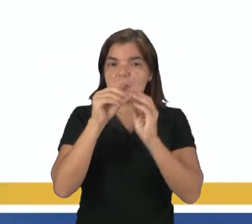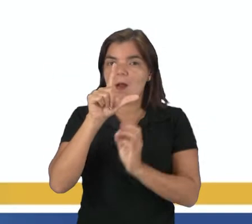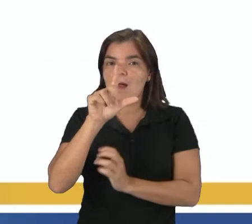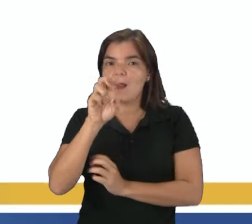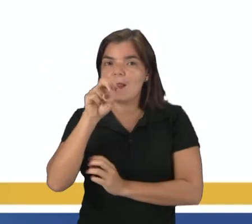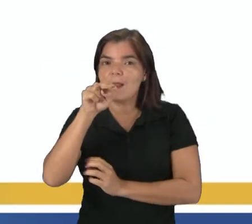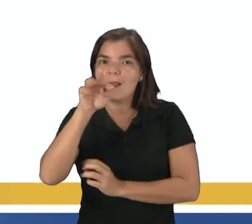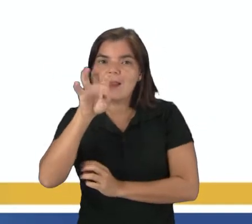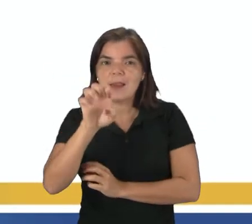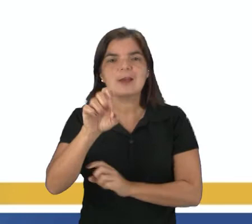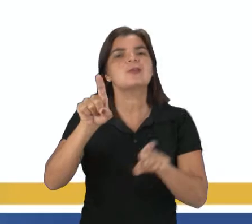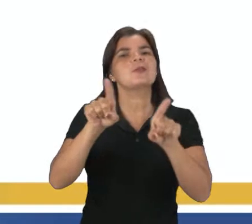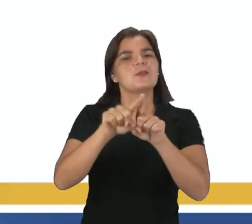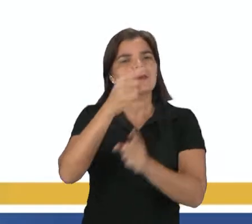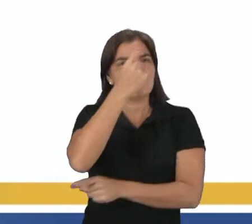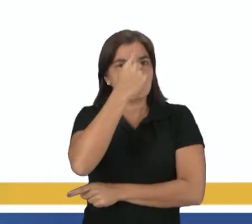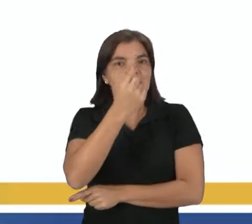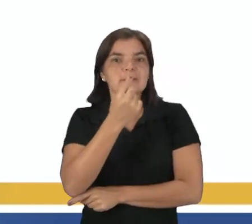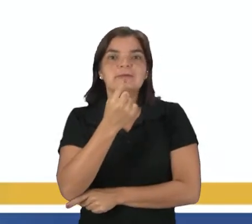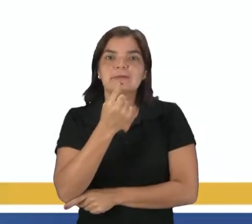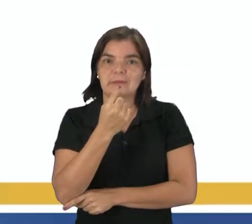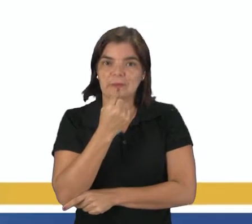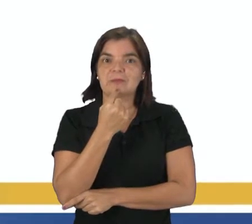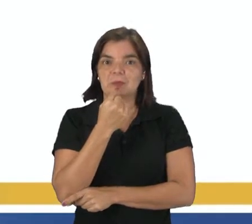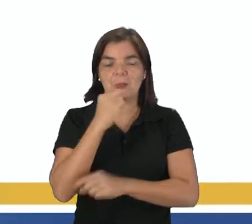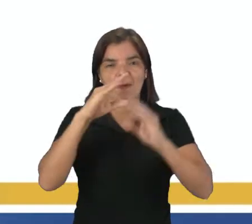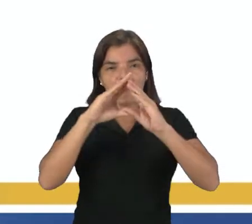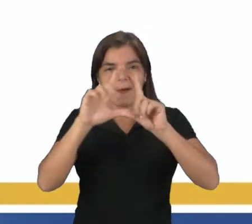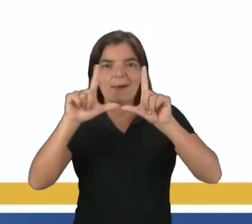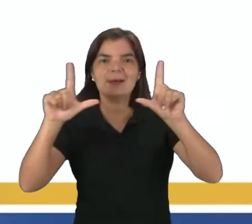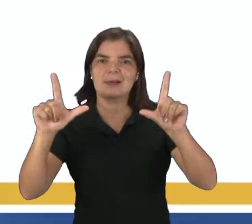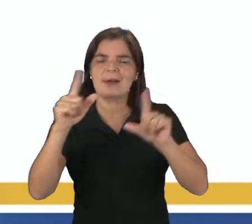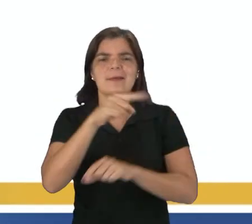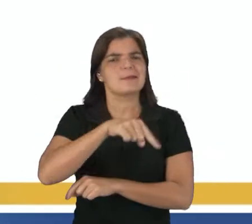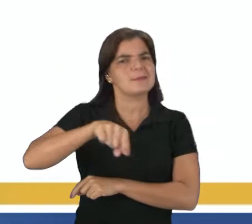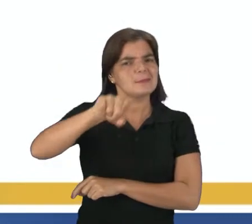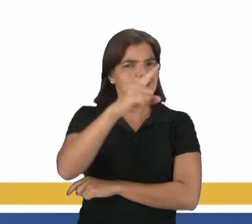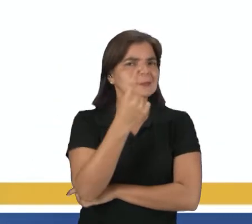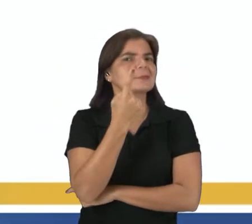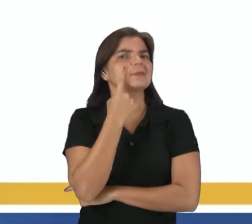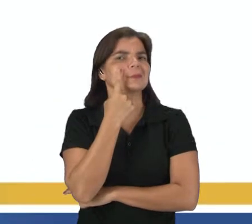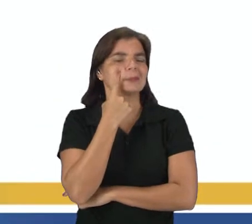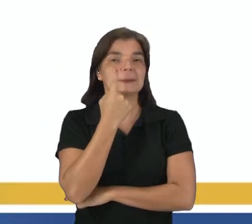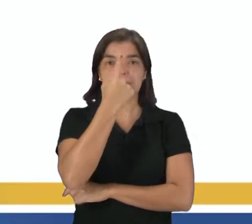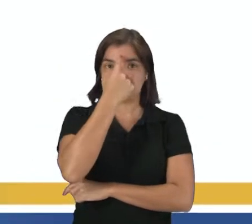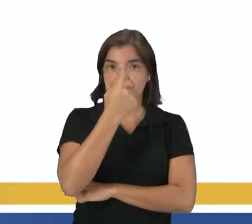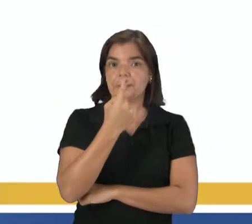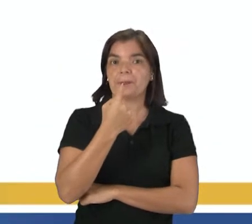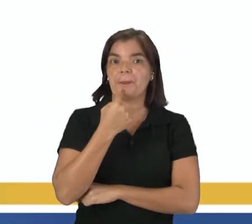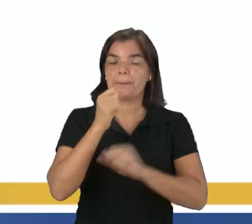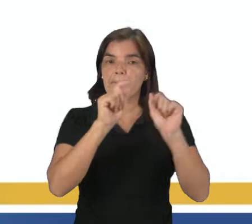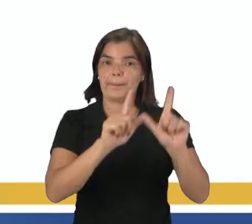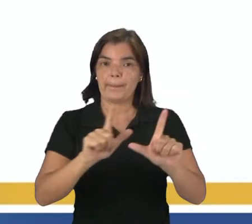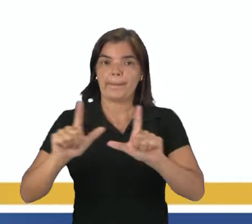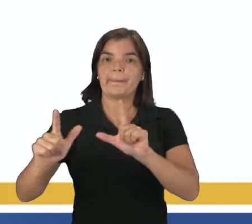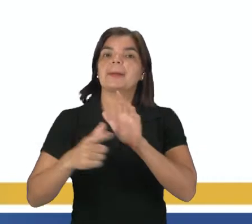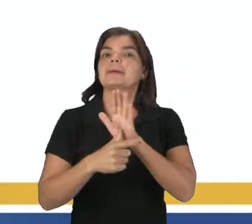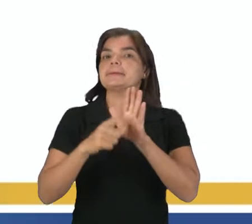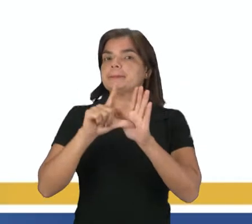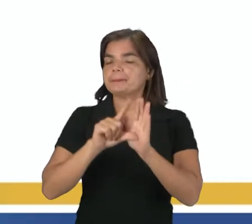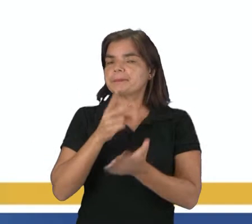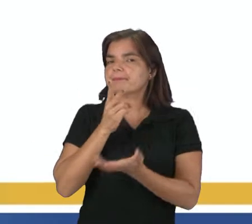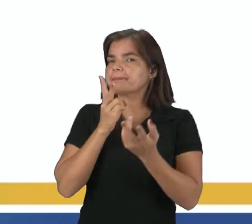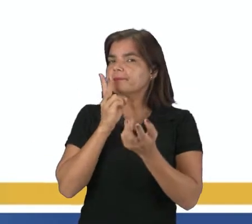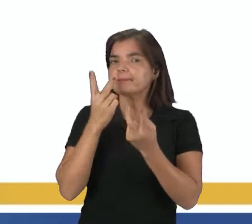lentes, fazendo com que as imagens ficassem mais nítidas. Vocês viram aí então a imagem nesse slide, no slide anterior, são